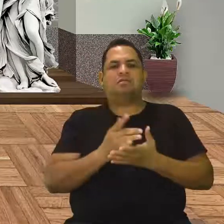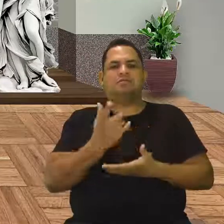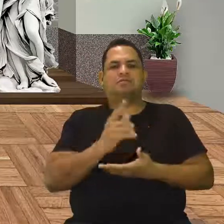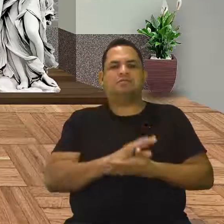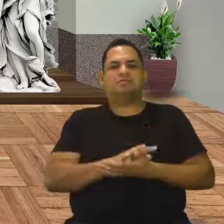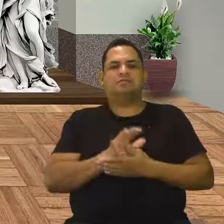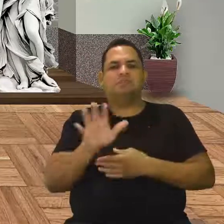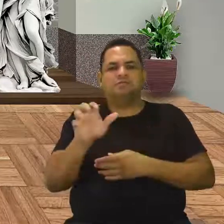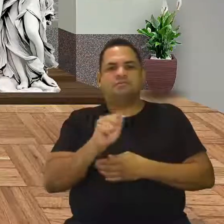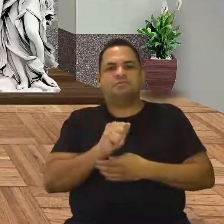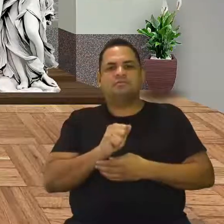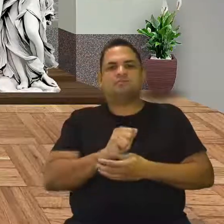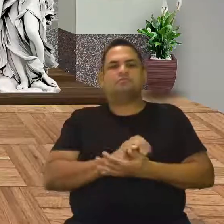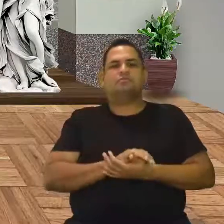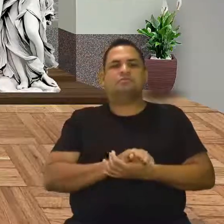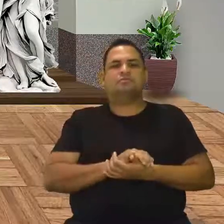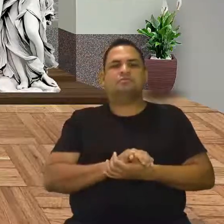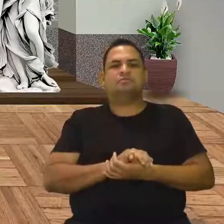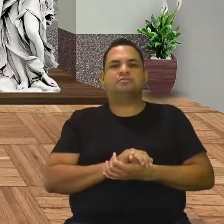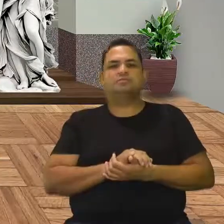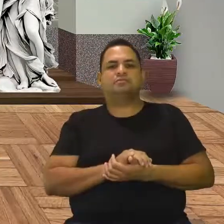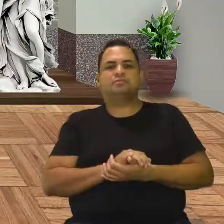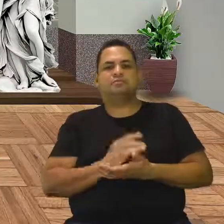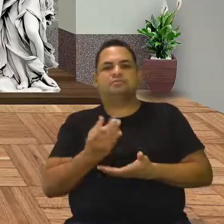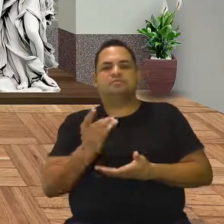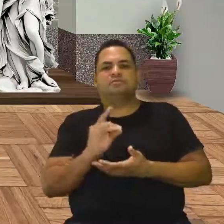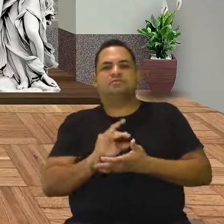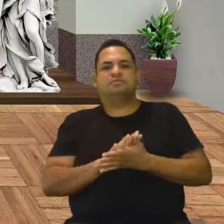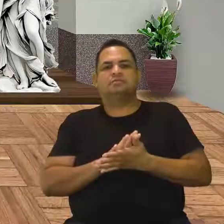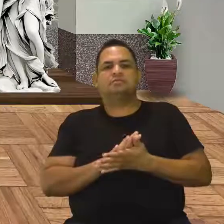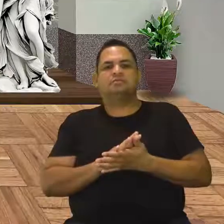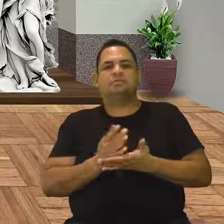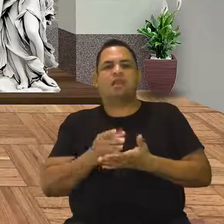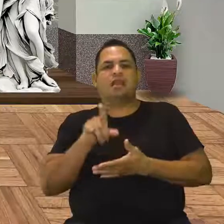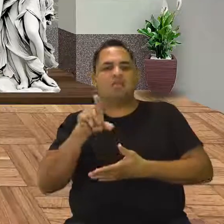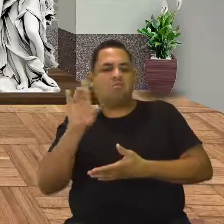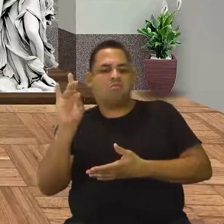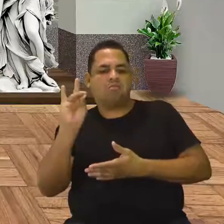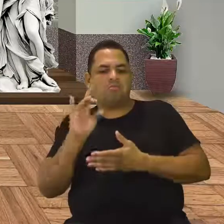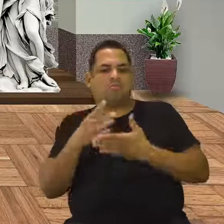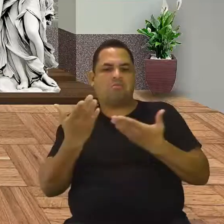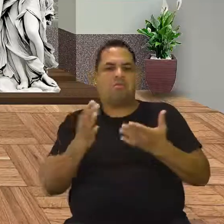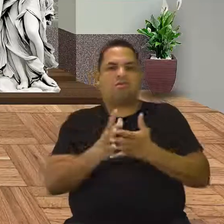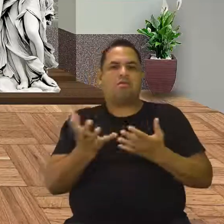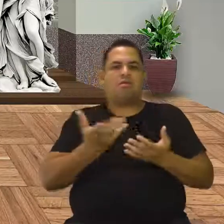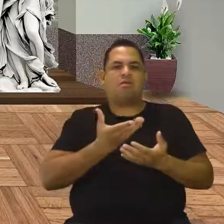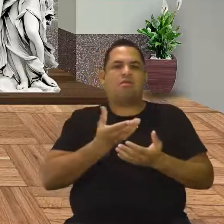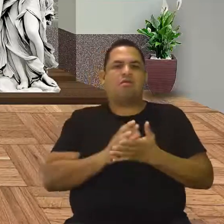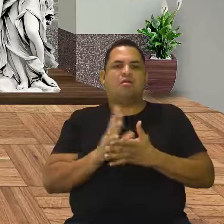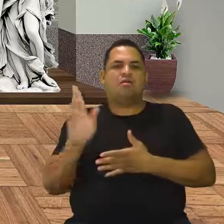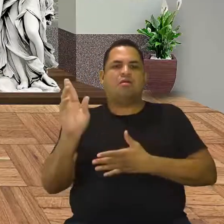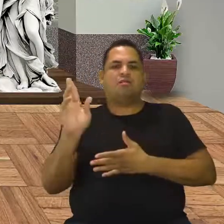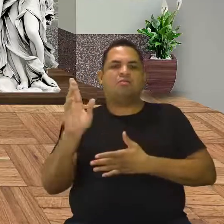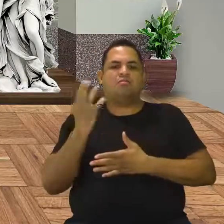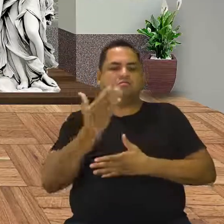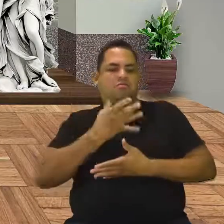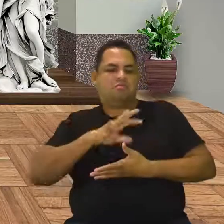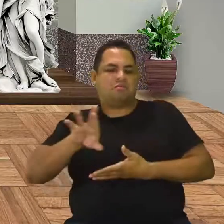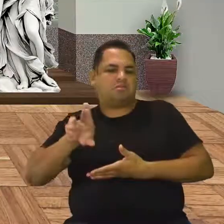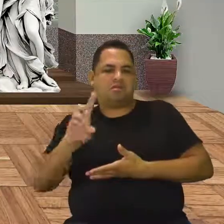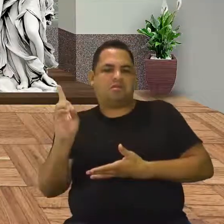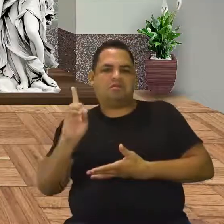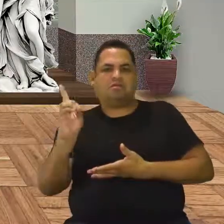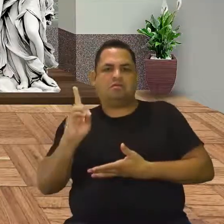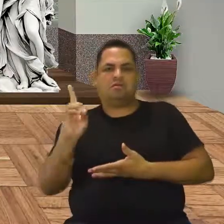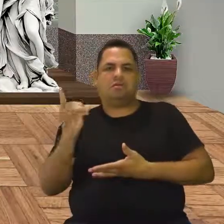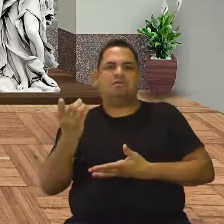você pegava, o boliviano só queria o quê? Queria real, não queria dólar. Olha que